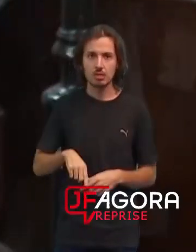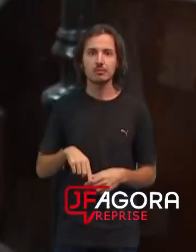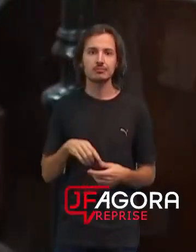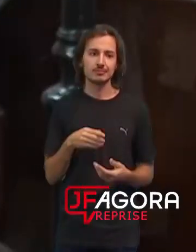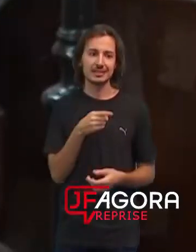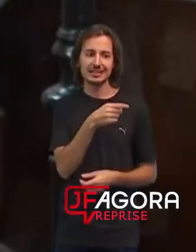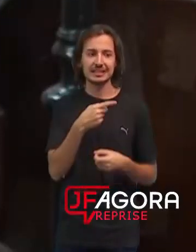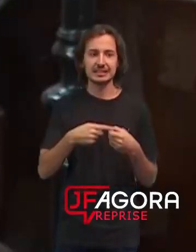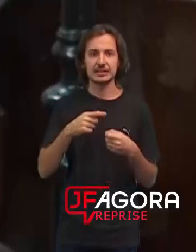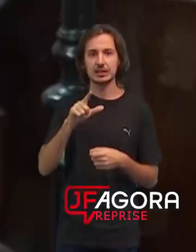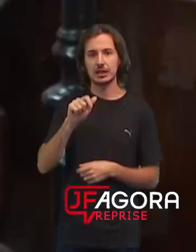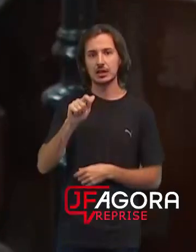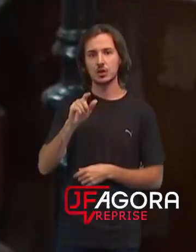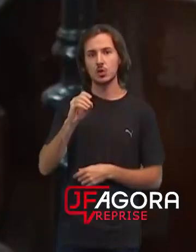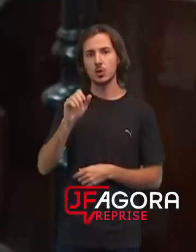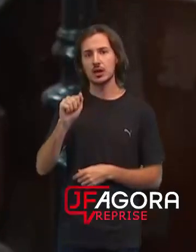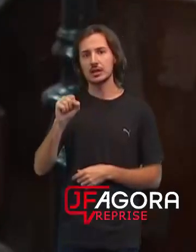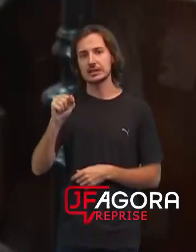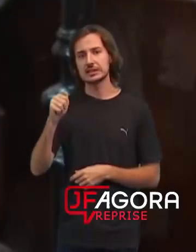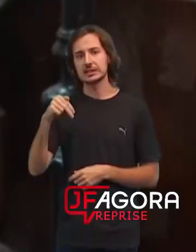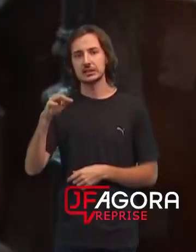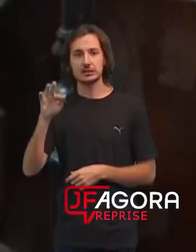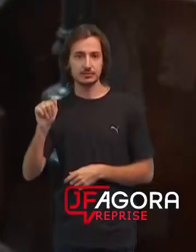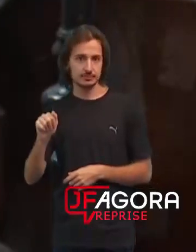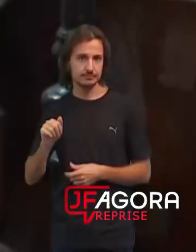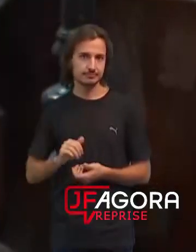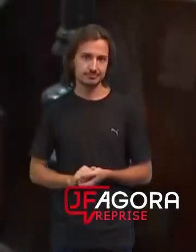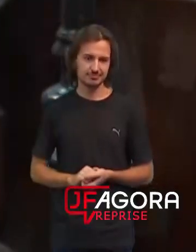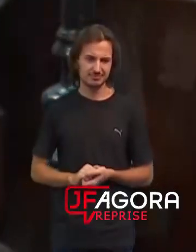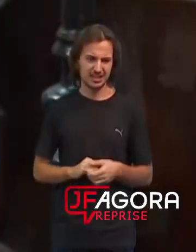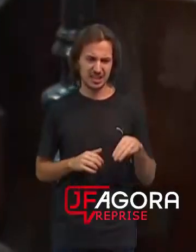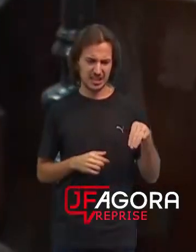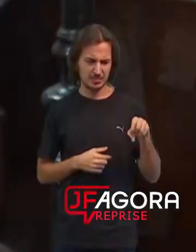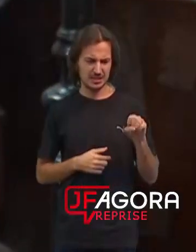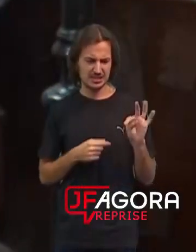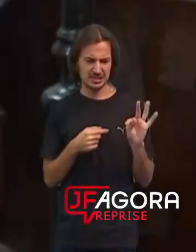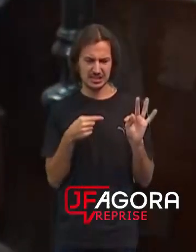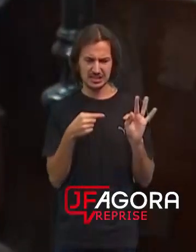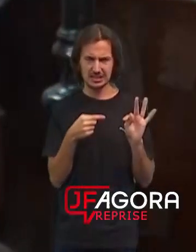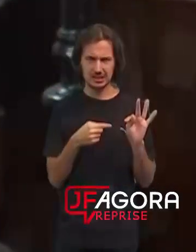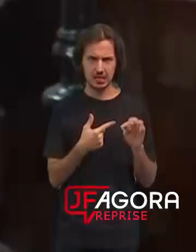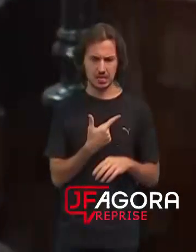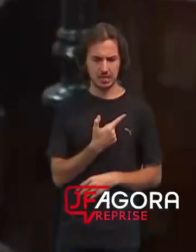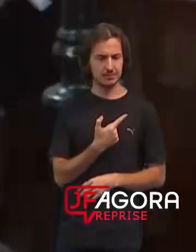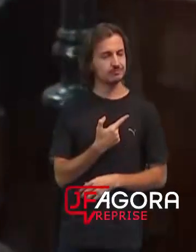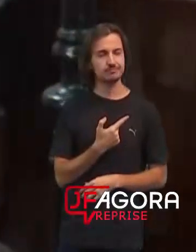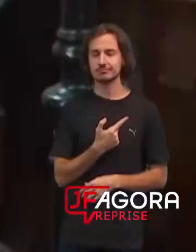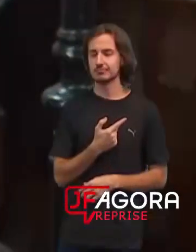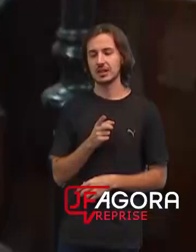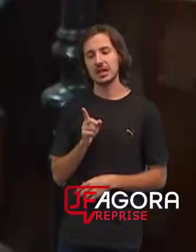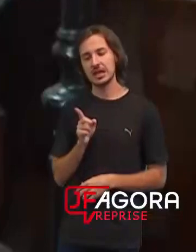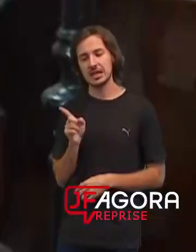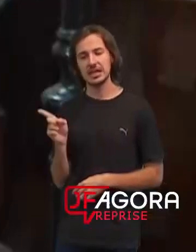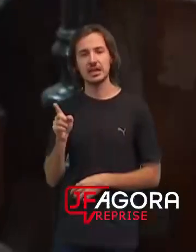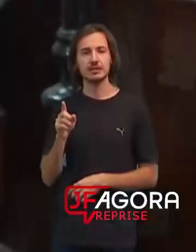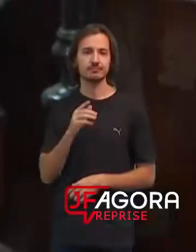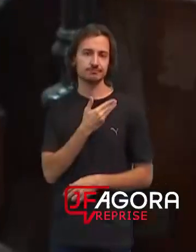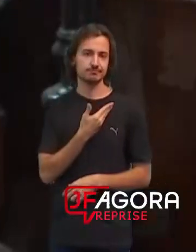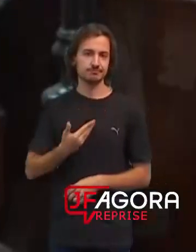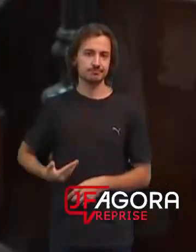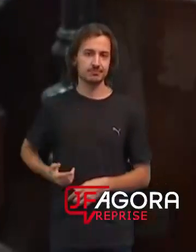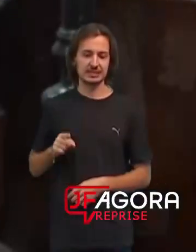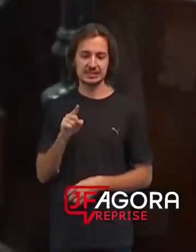Lagoa Santa. Então, ao contrário do que dizem, não era o MST que estava armado, era o governador Romeu Zema que colocou todo o seu aparato para